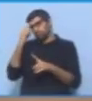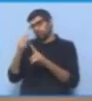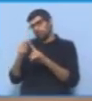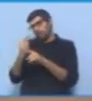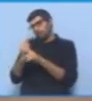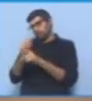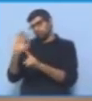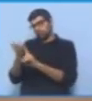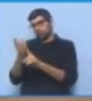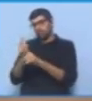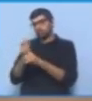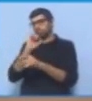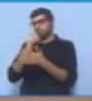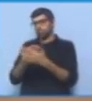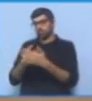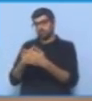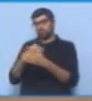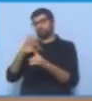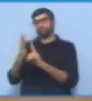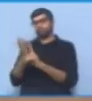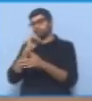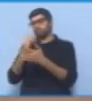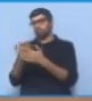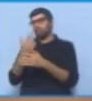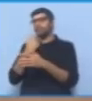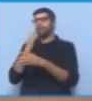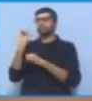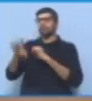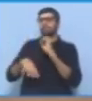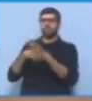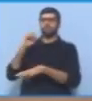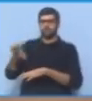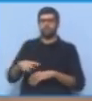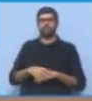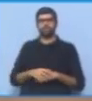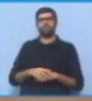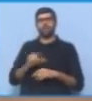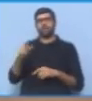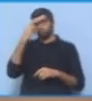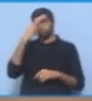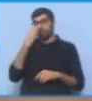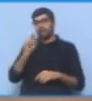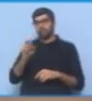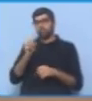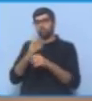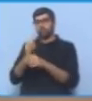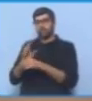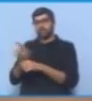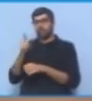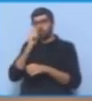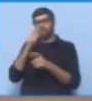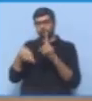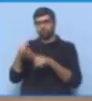morte. Eram condenados à morte por apedrejamento. Só que como nesta e noutras histórias, eles deixaram fugir o